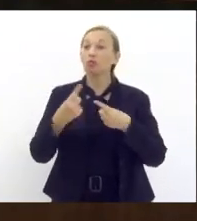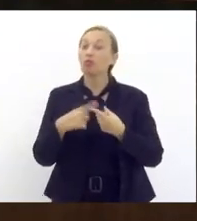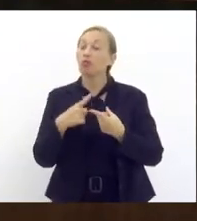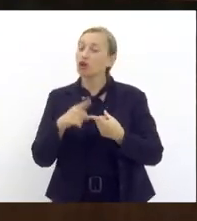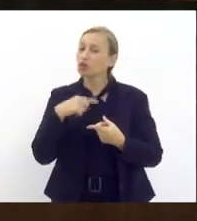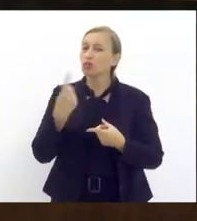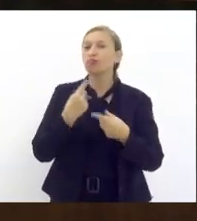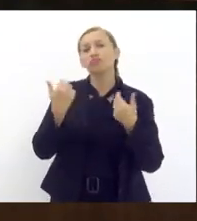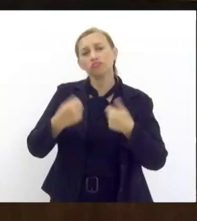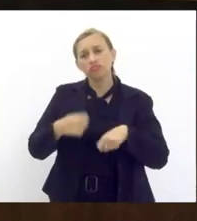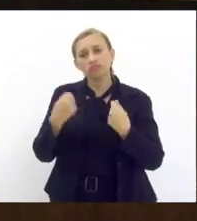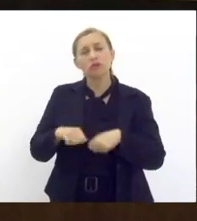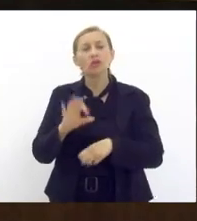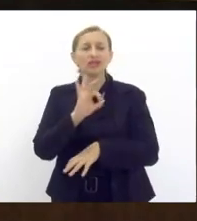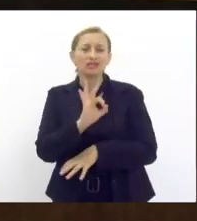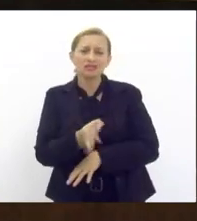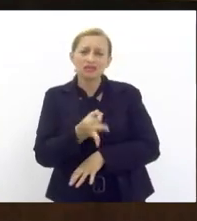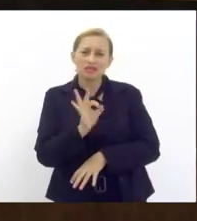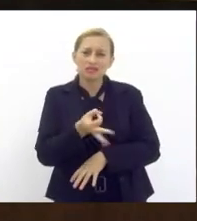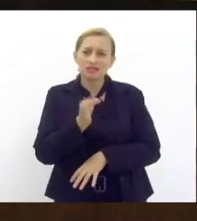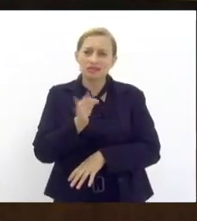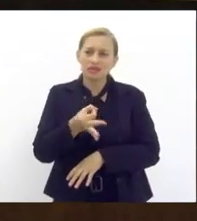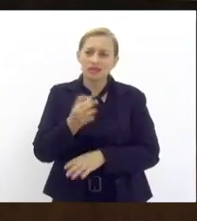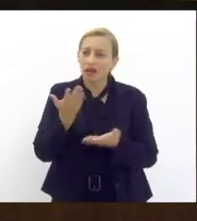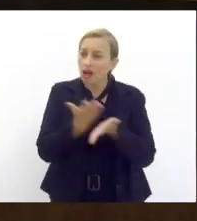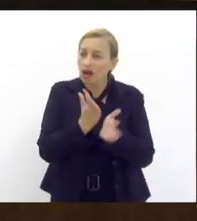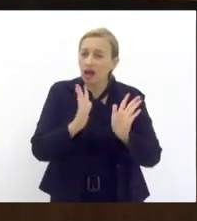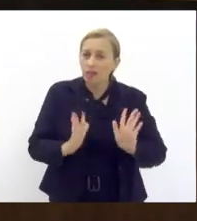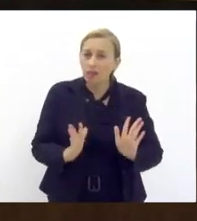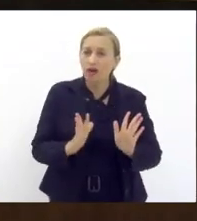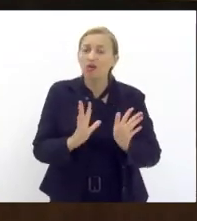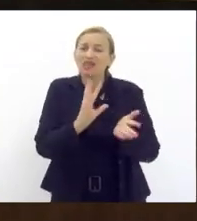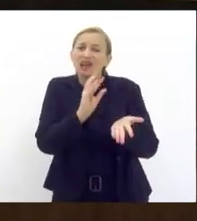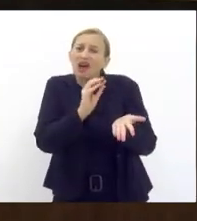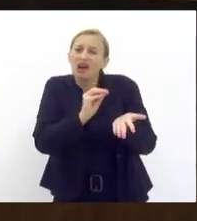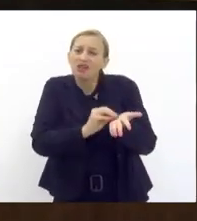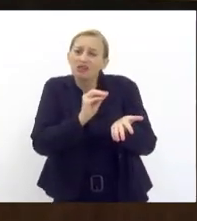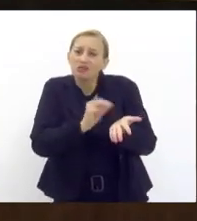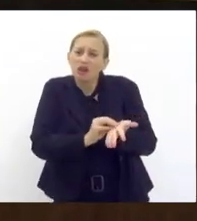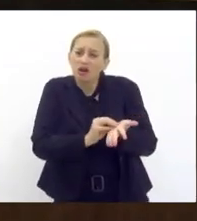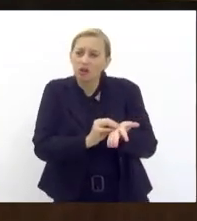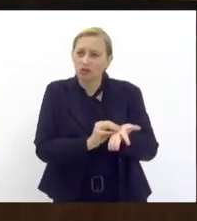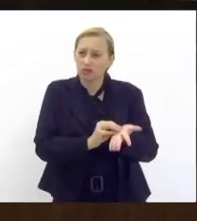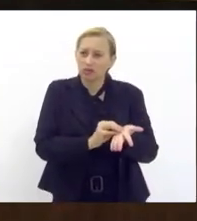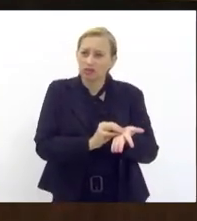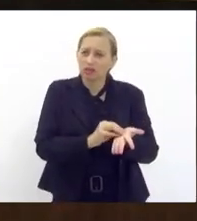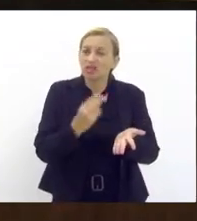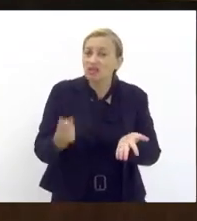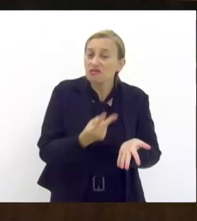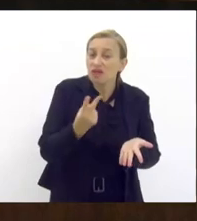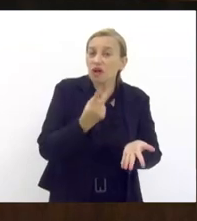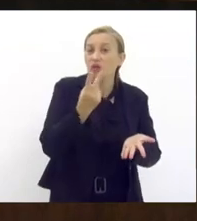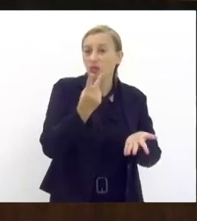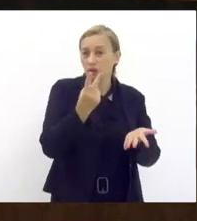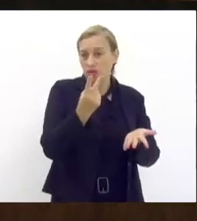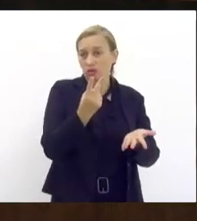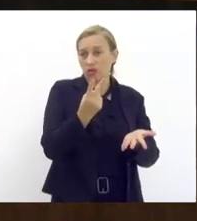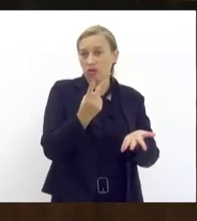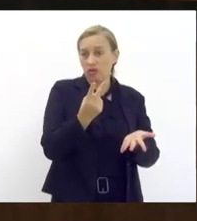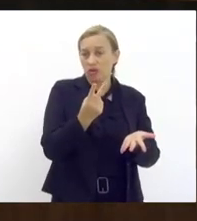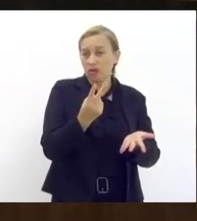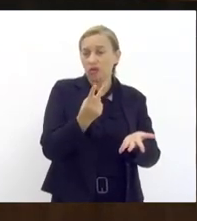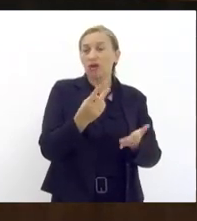nós precisamos, de fato, acabar com essa falta de consideração, com esse descaso que